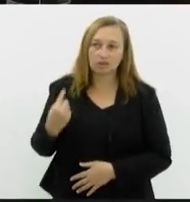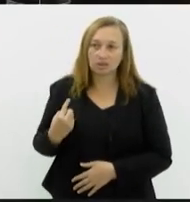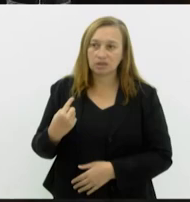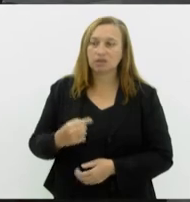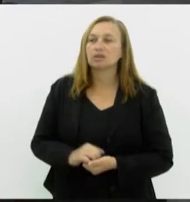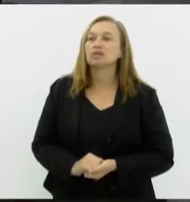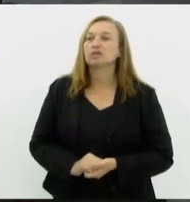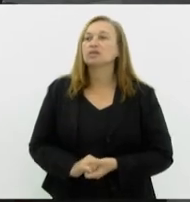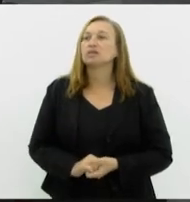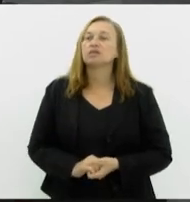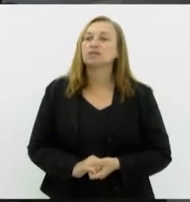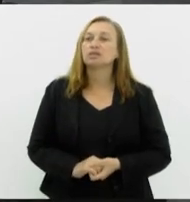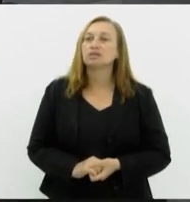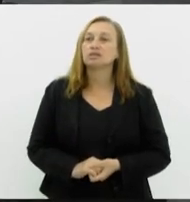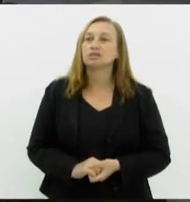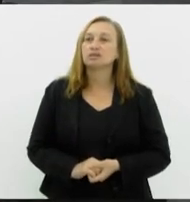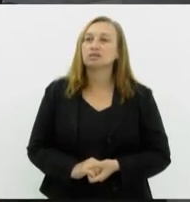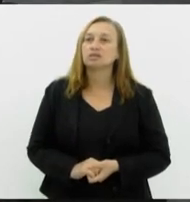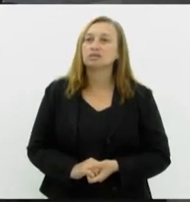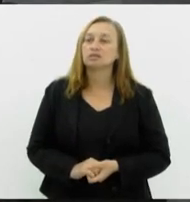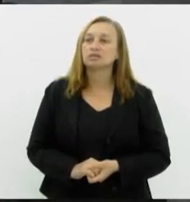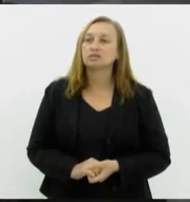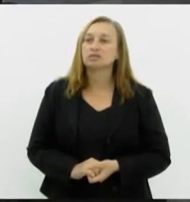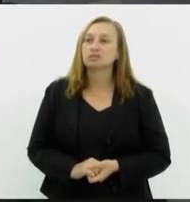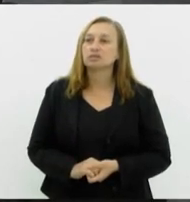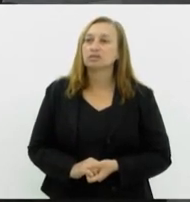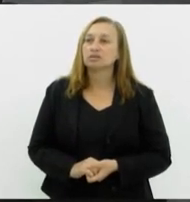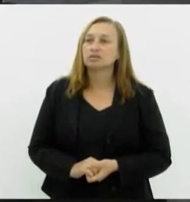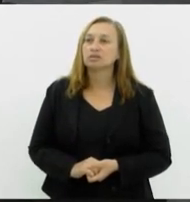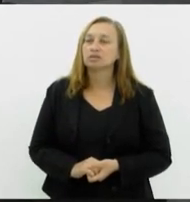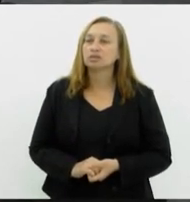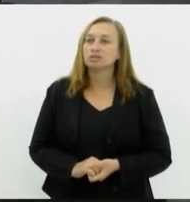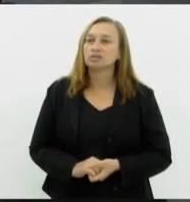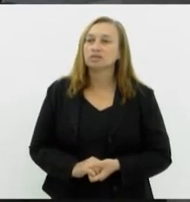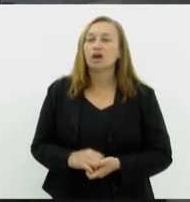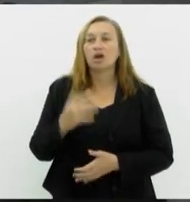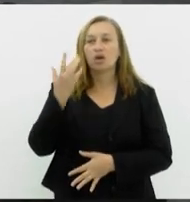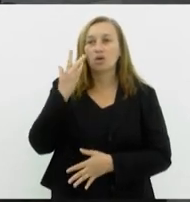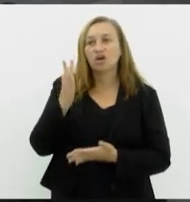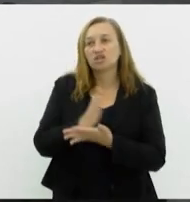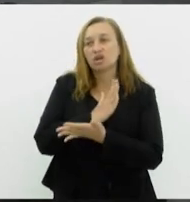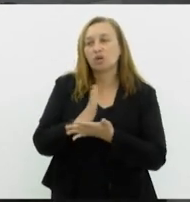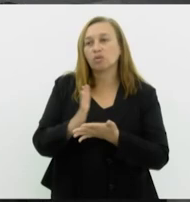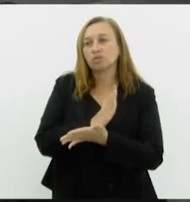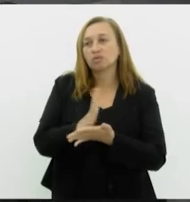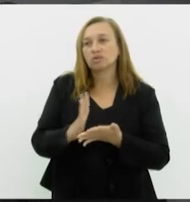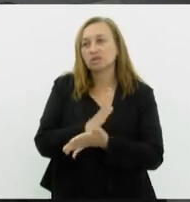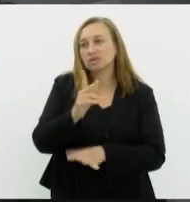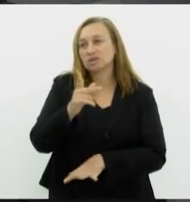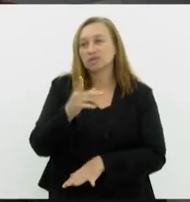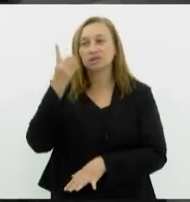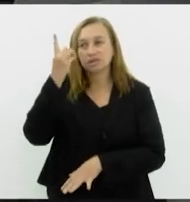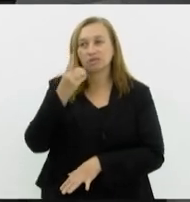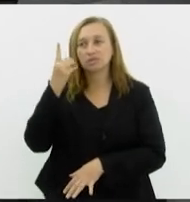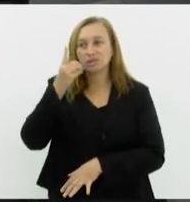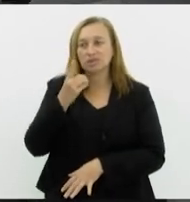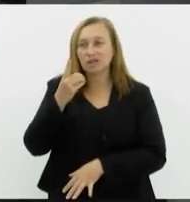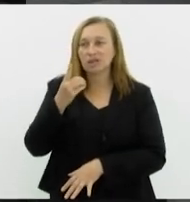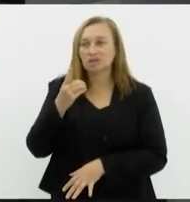Monteiro. Preparar aí para um anão. É, acho que alguns outros deputados deviam estar usando antes.